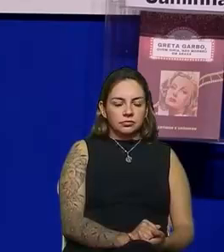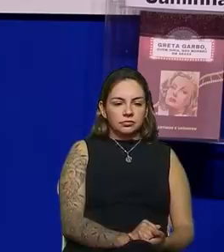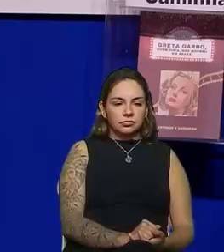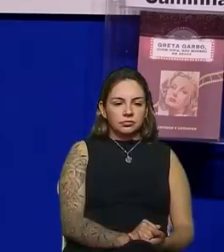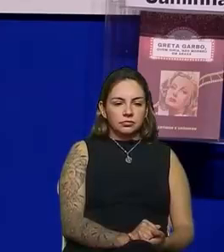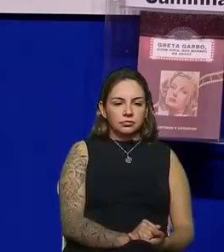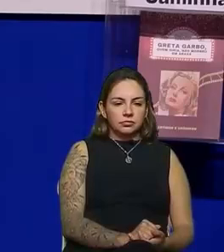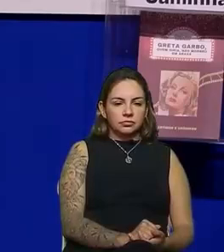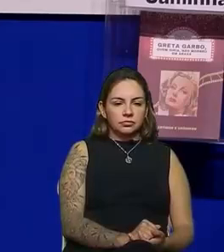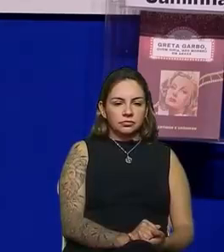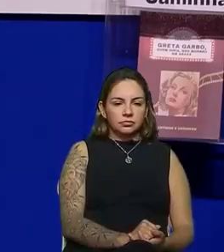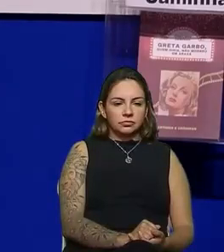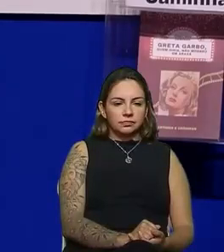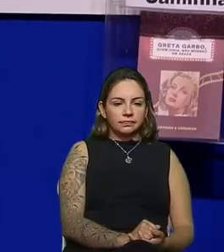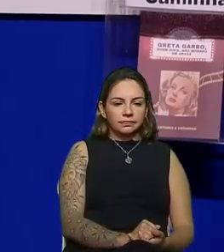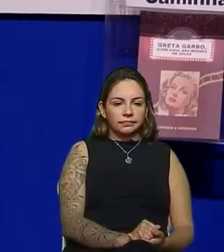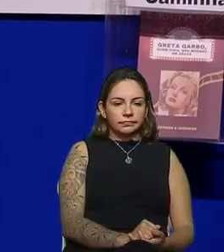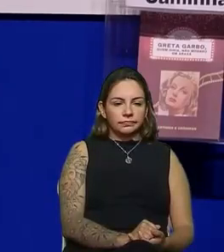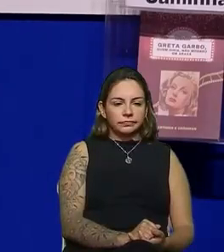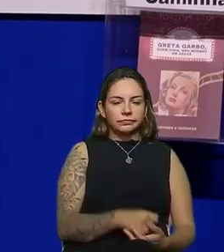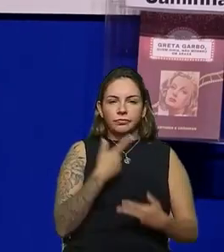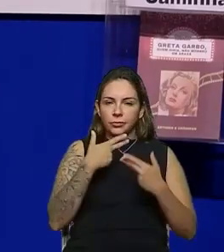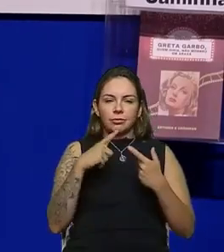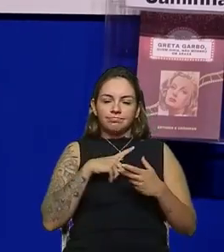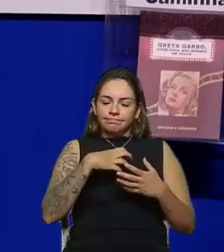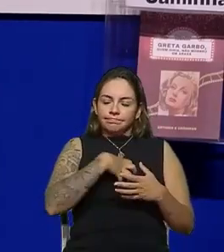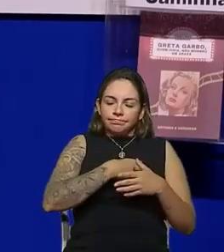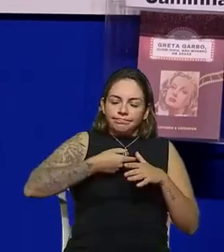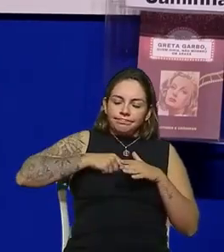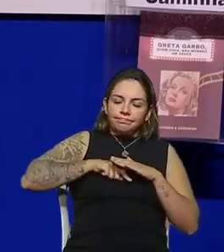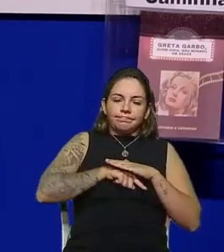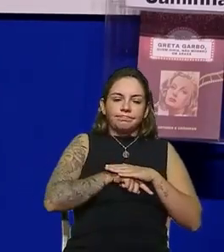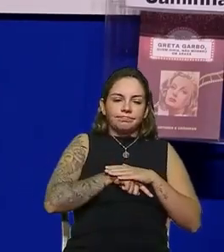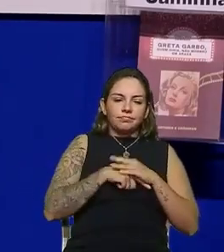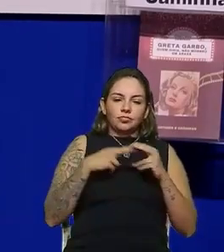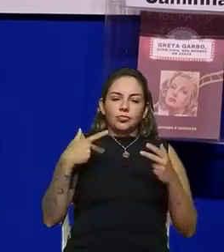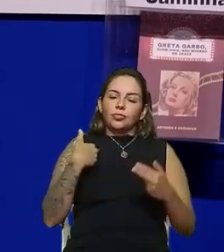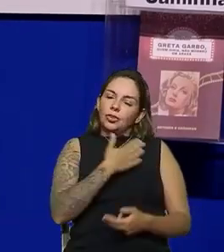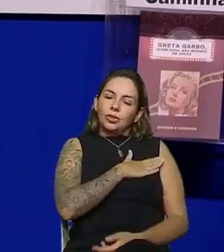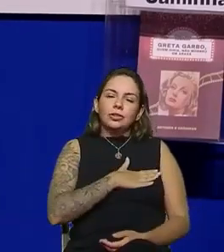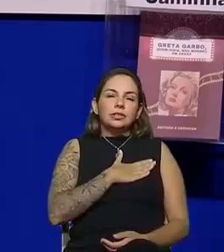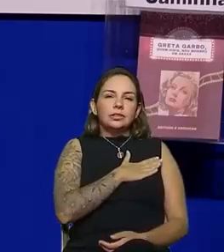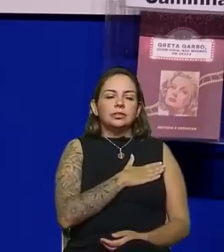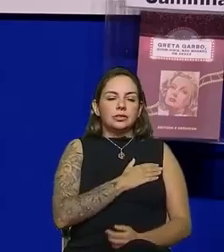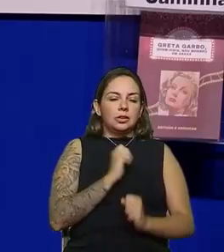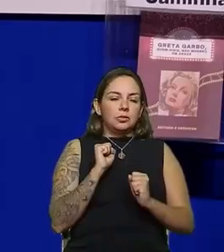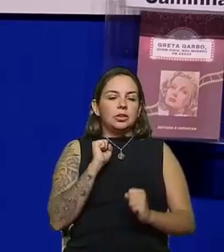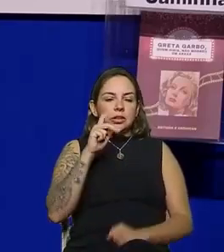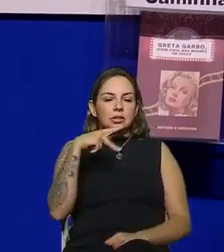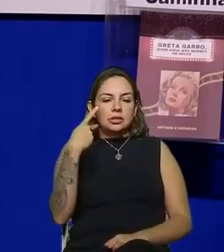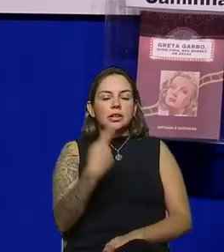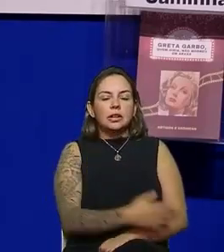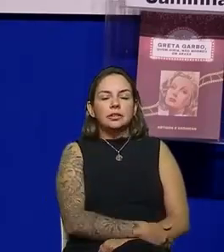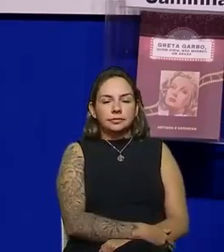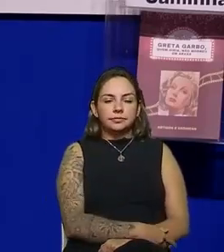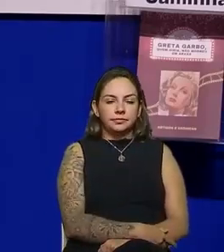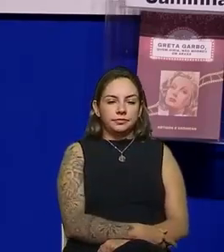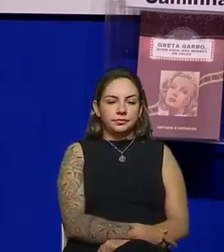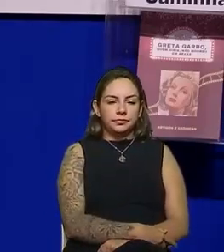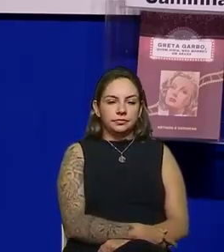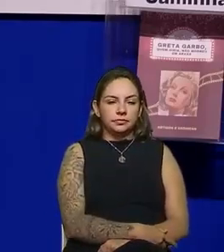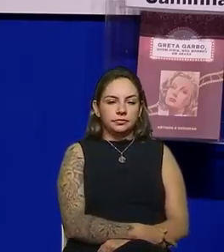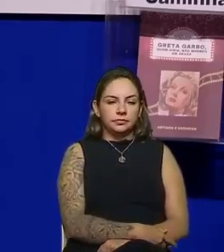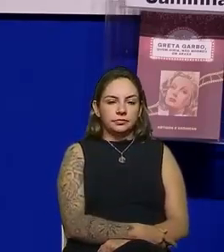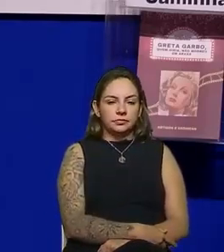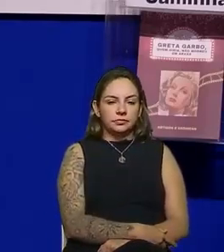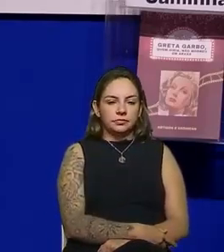no meu caso, ele fala coisas que me tocam profundamente, porque são coisas que eu gostaria de poder dizer ou de ter a habilidade de dizer,